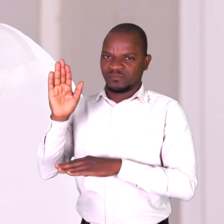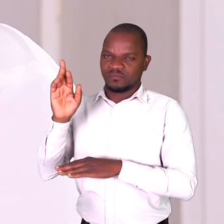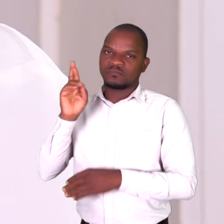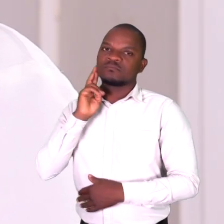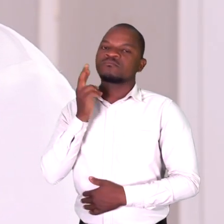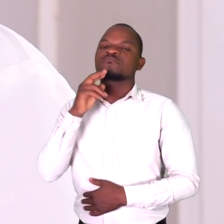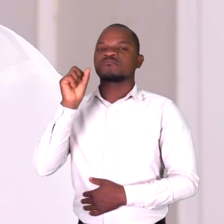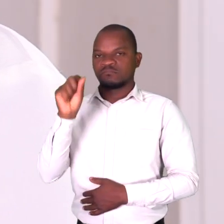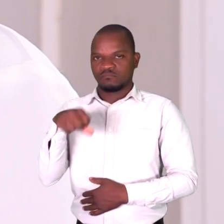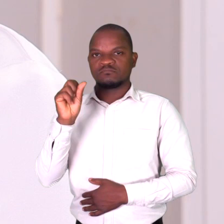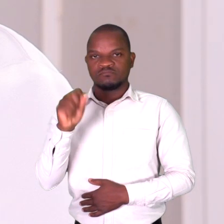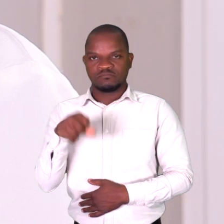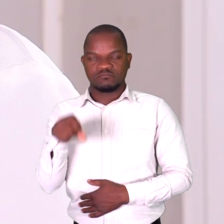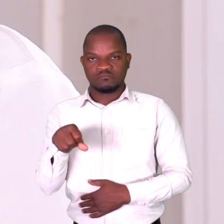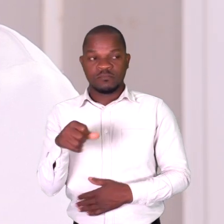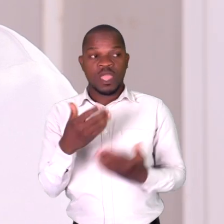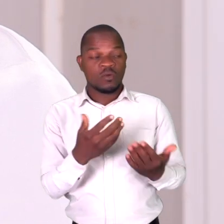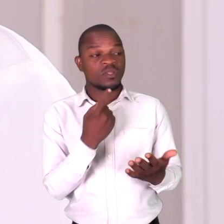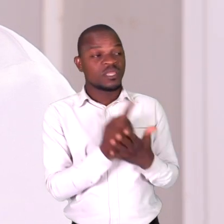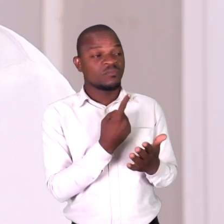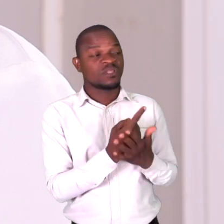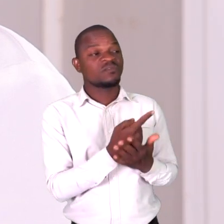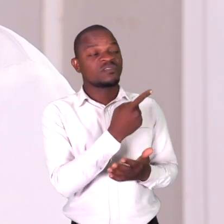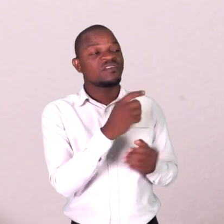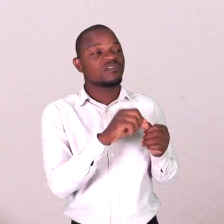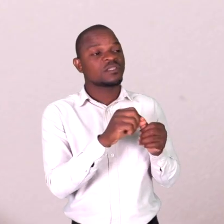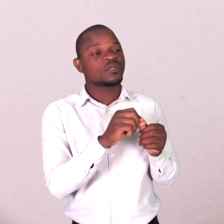E agora que já percebeste, já sabes o que tens que fazer, não é?